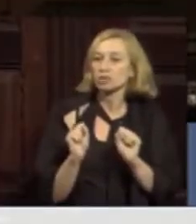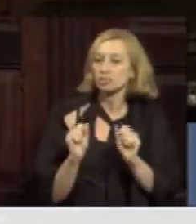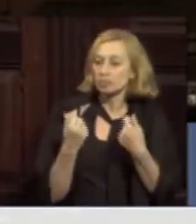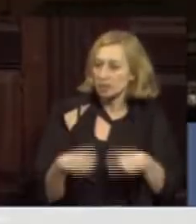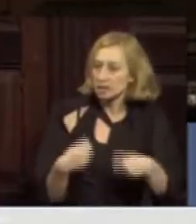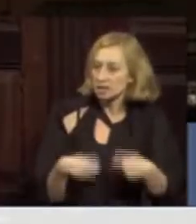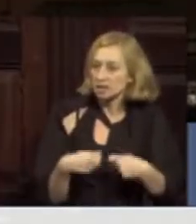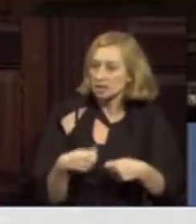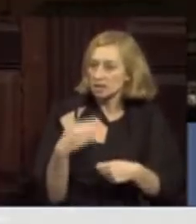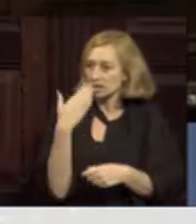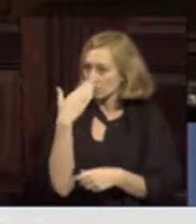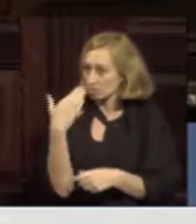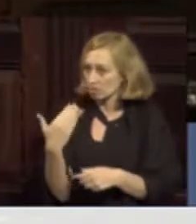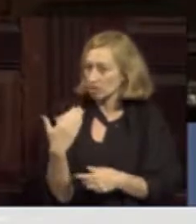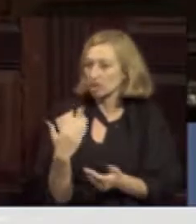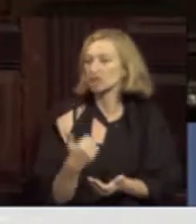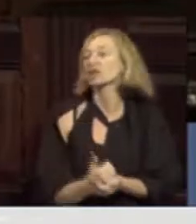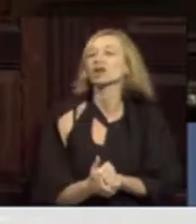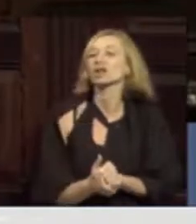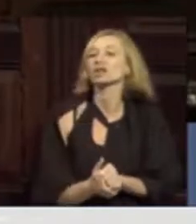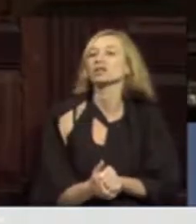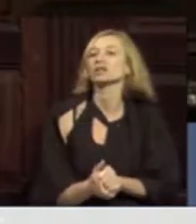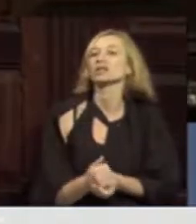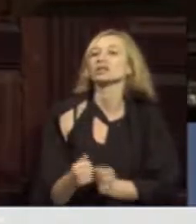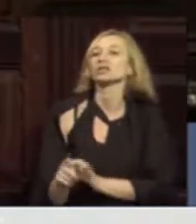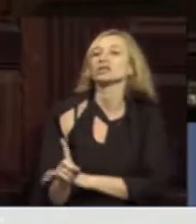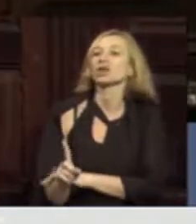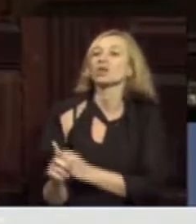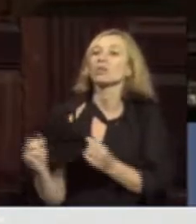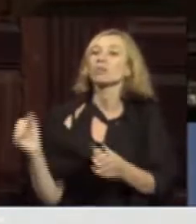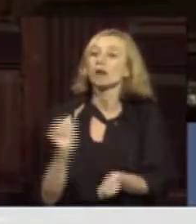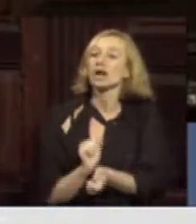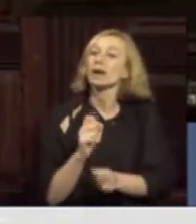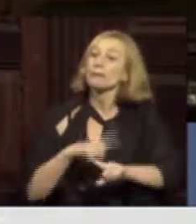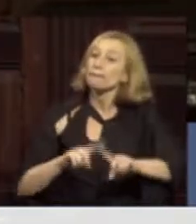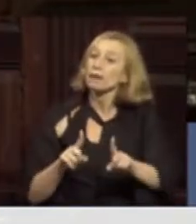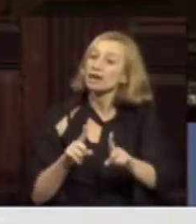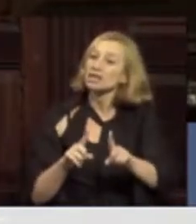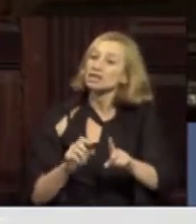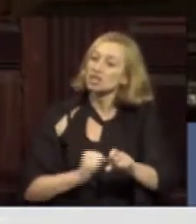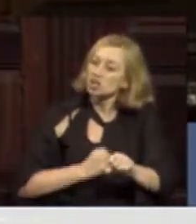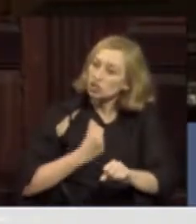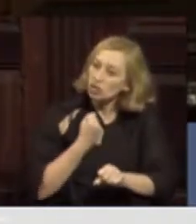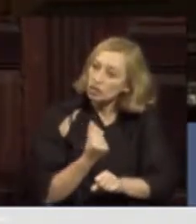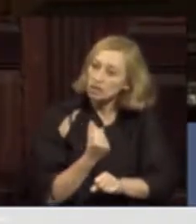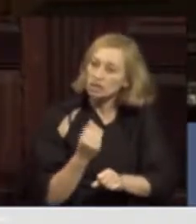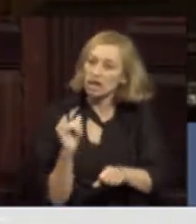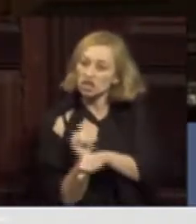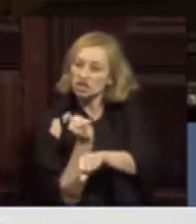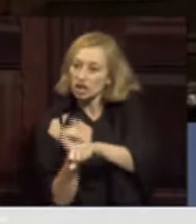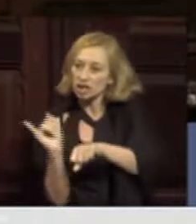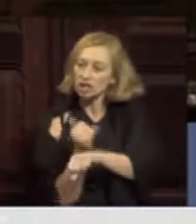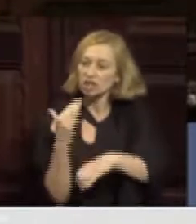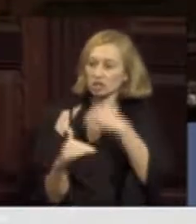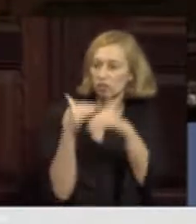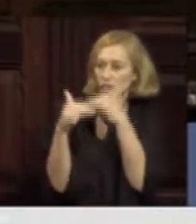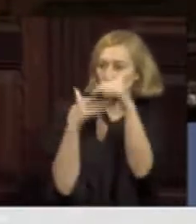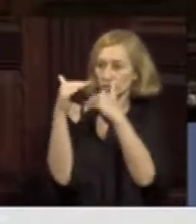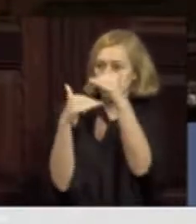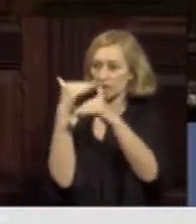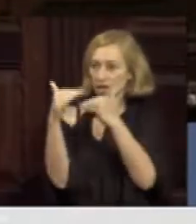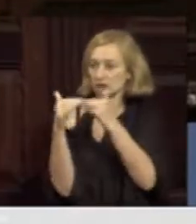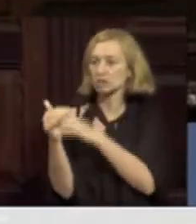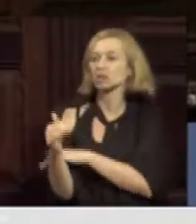encarados e enfrentados, não apenas com discurso de goela, mas também com plano estratégico de desenvolvimento, com